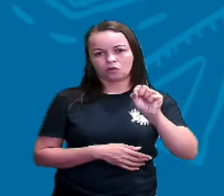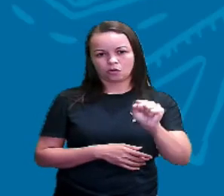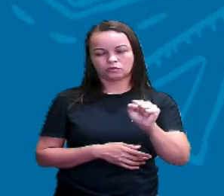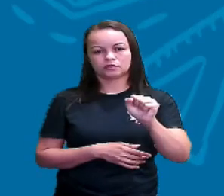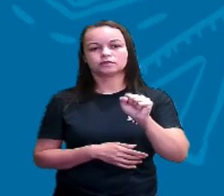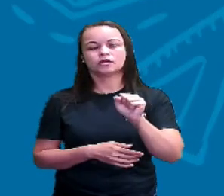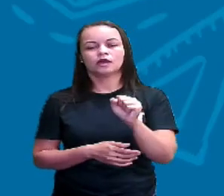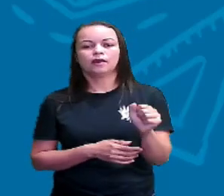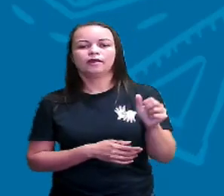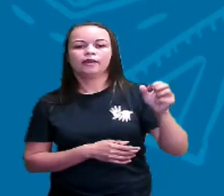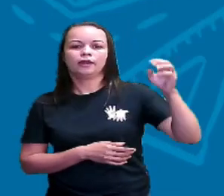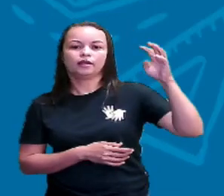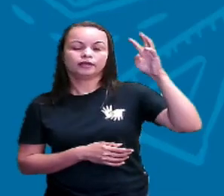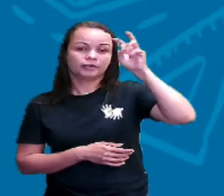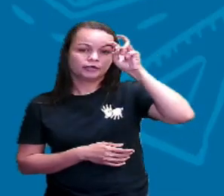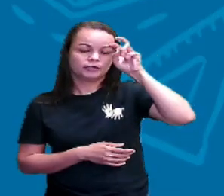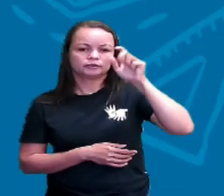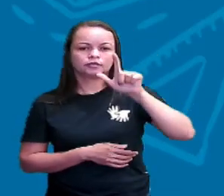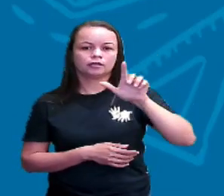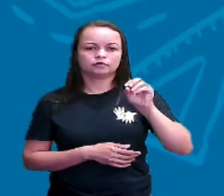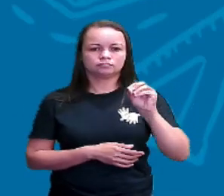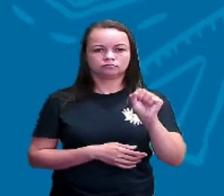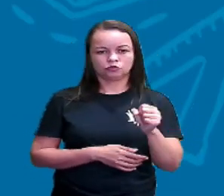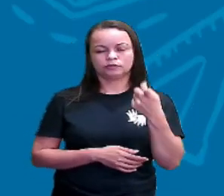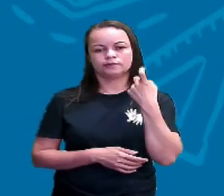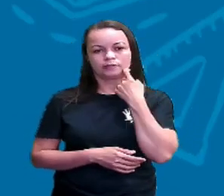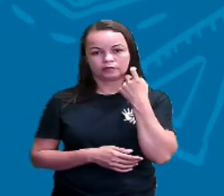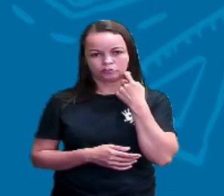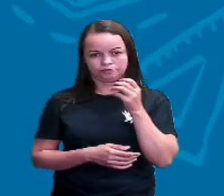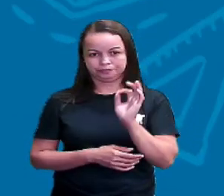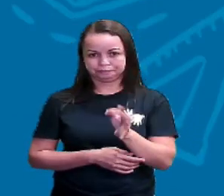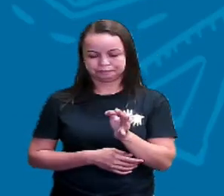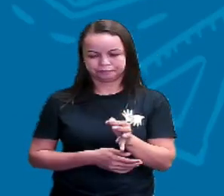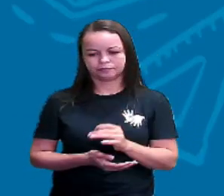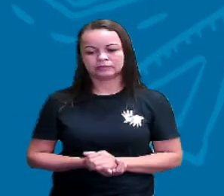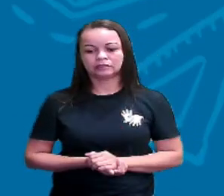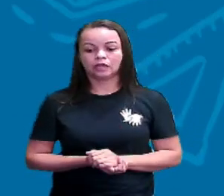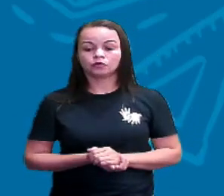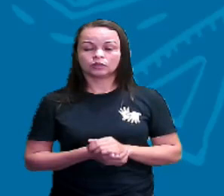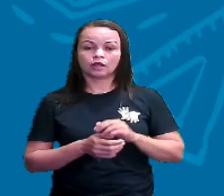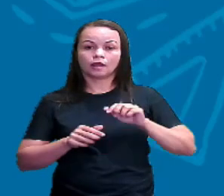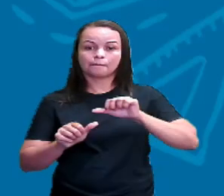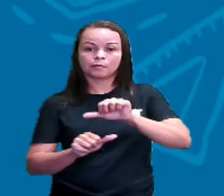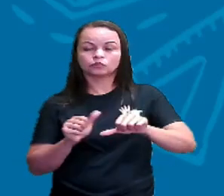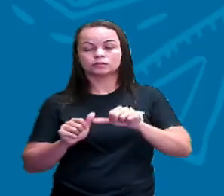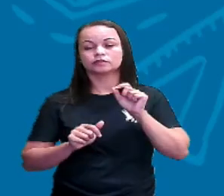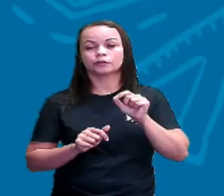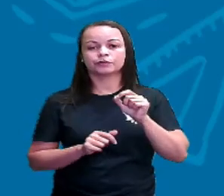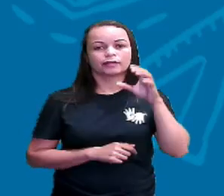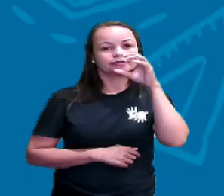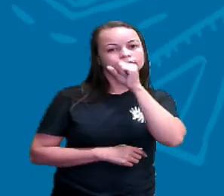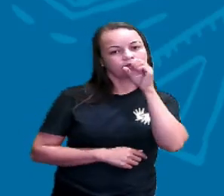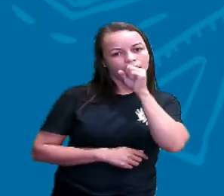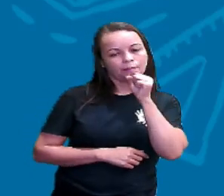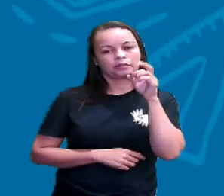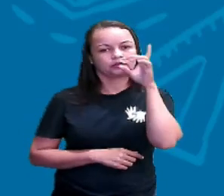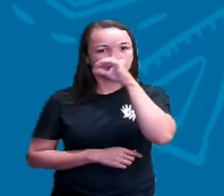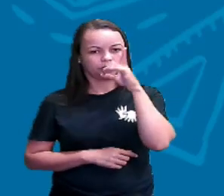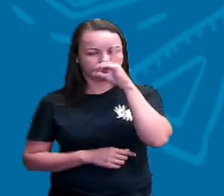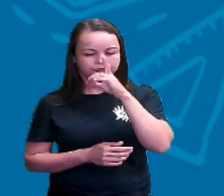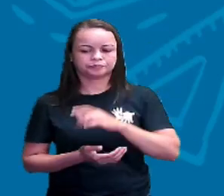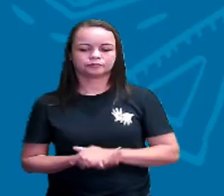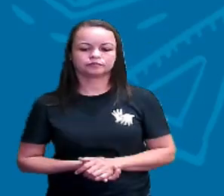tá certo? A única alteração que a gente vai ter é no sábado e no domingo, que a gente vai dizer